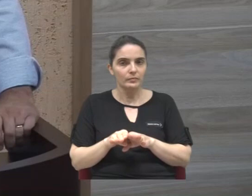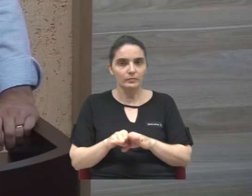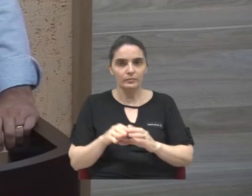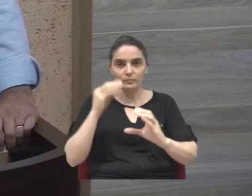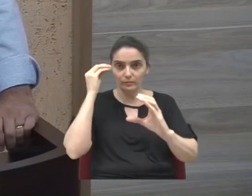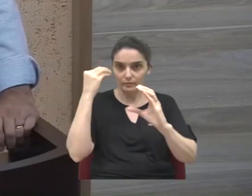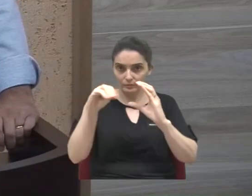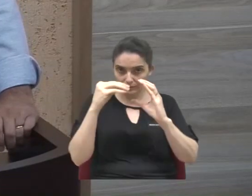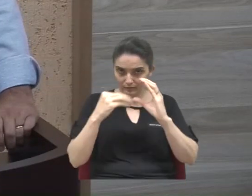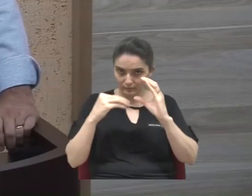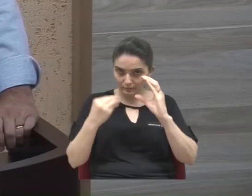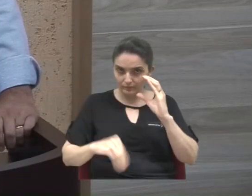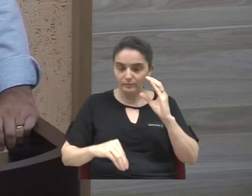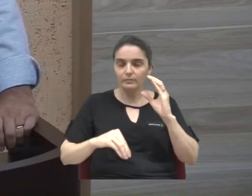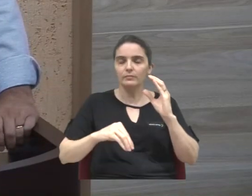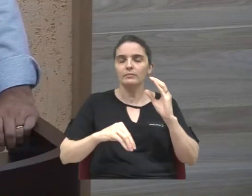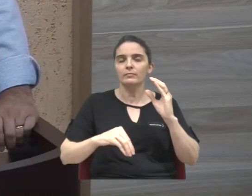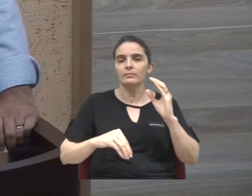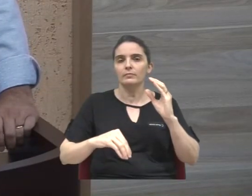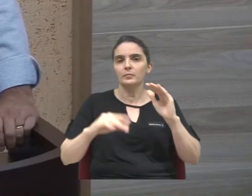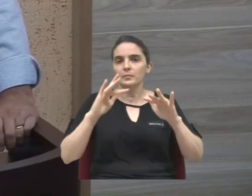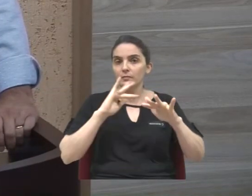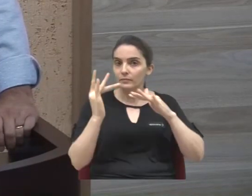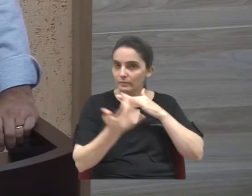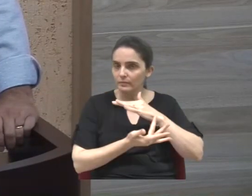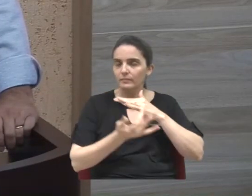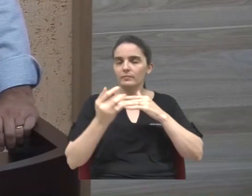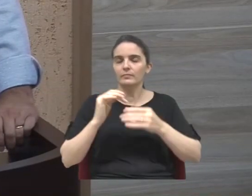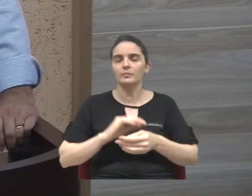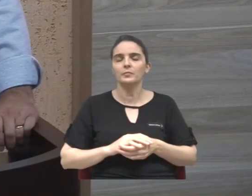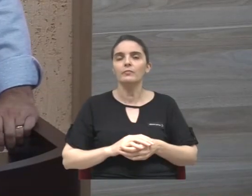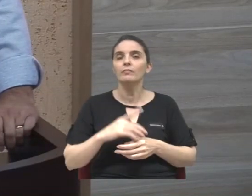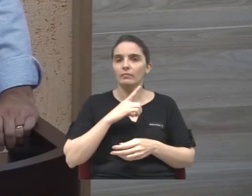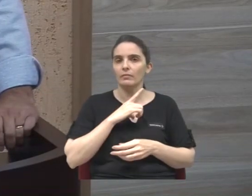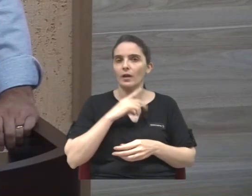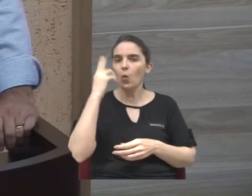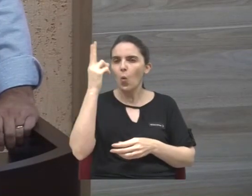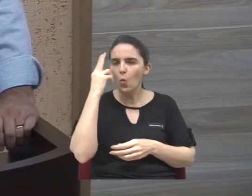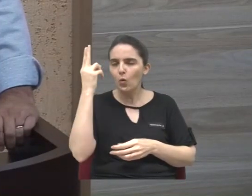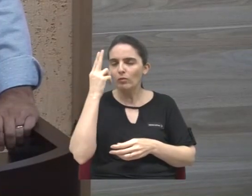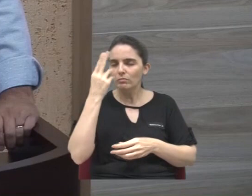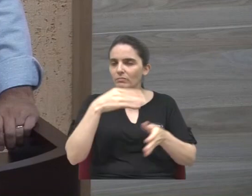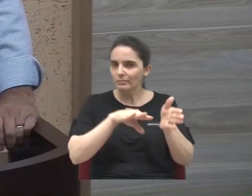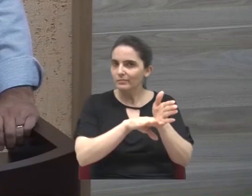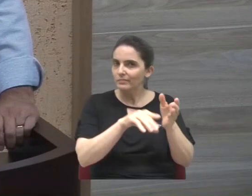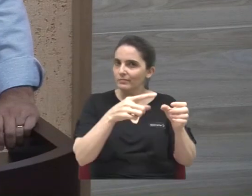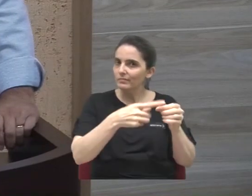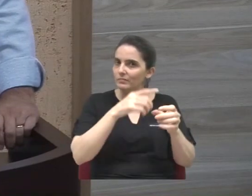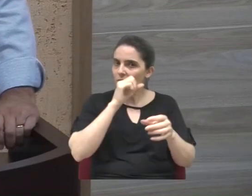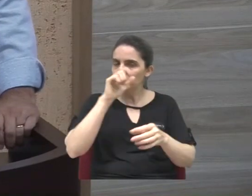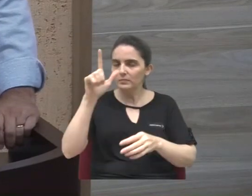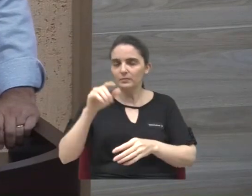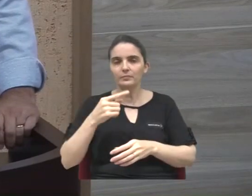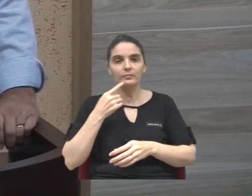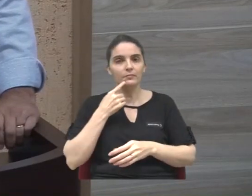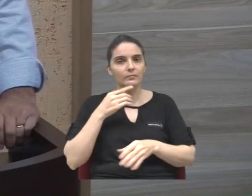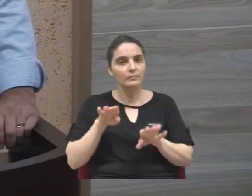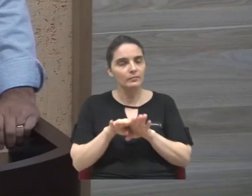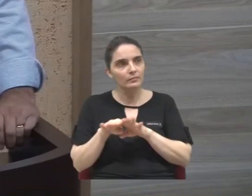ele mandou essa ambulância aqui para a nossa cidade. E eu estive também, semana passada, na